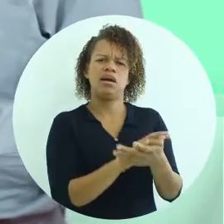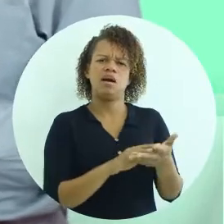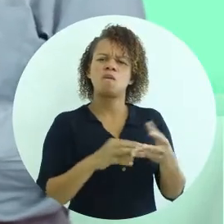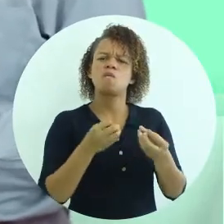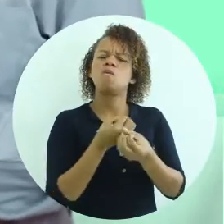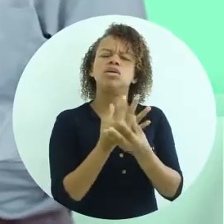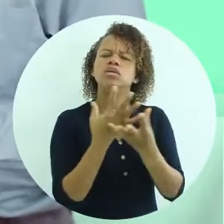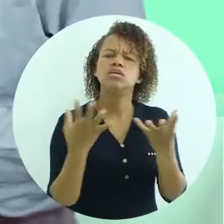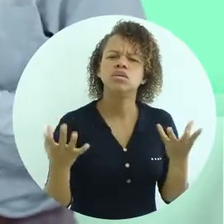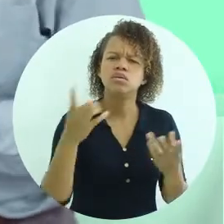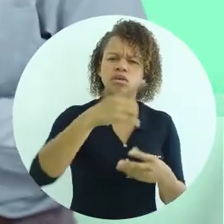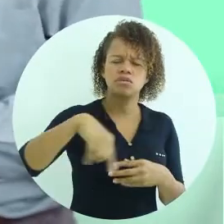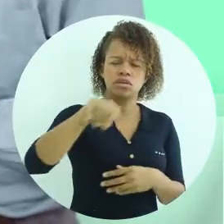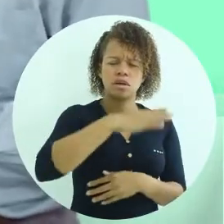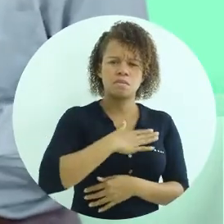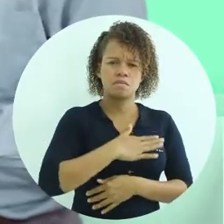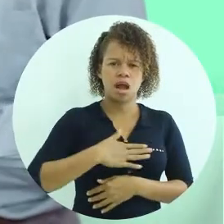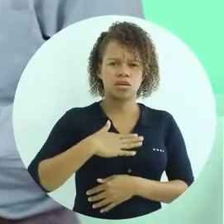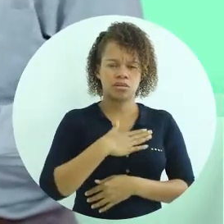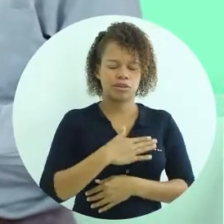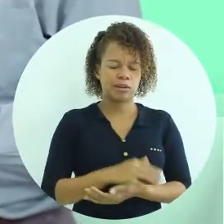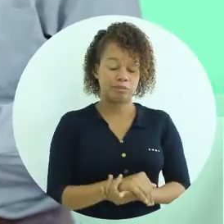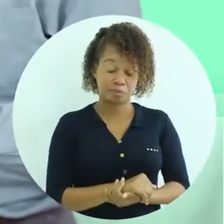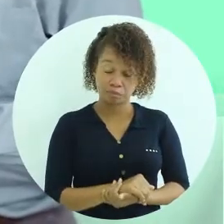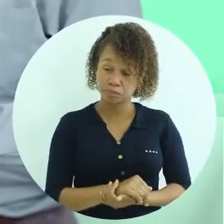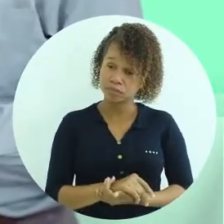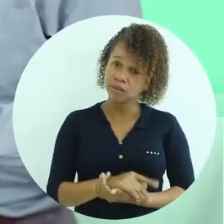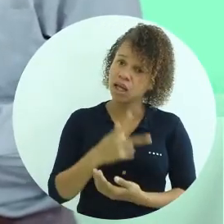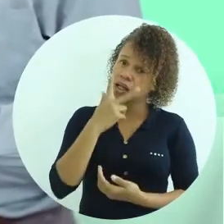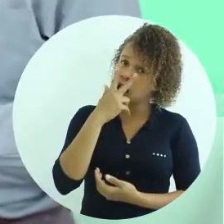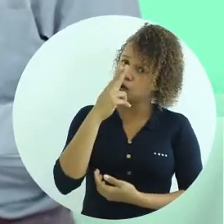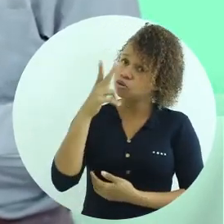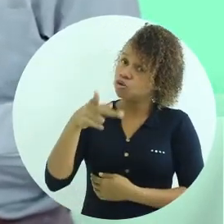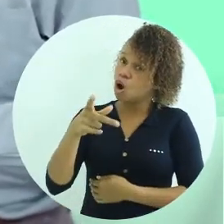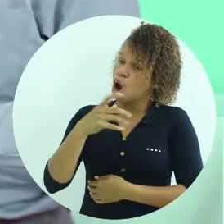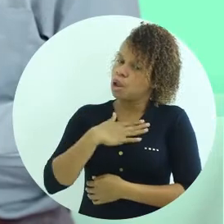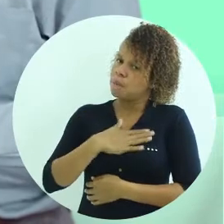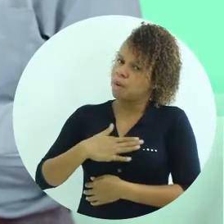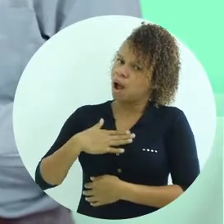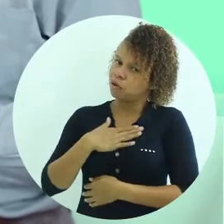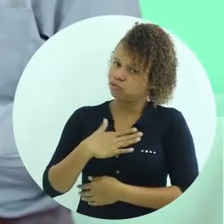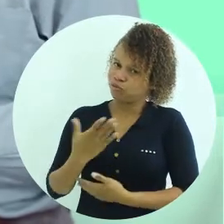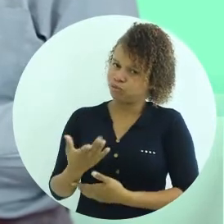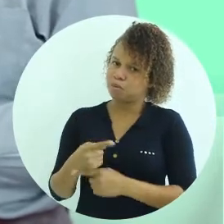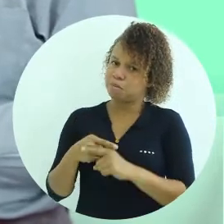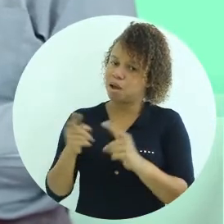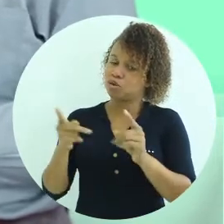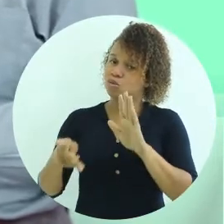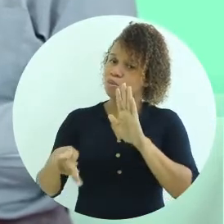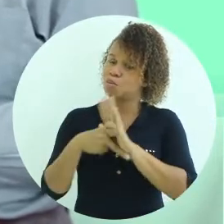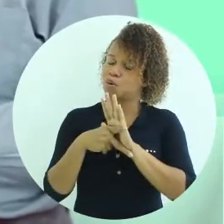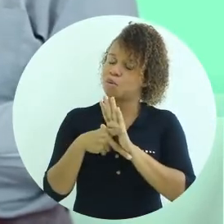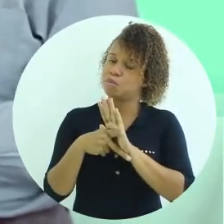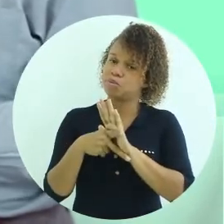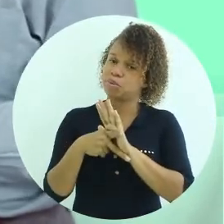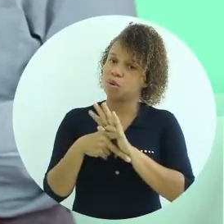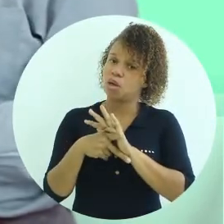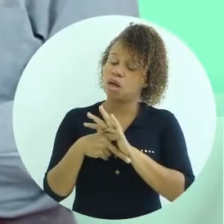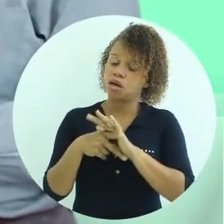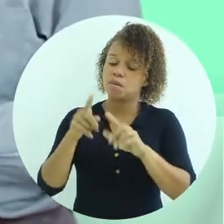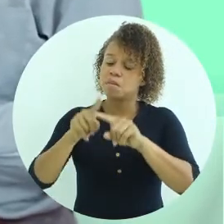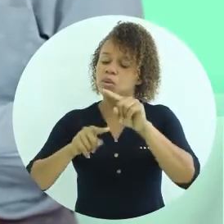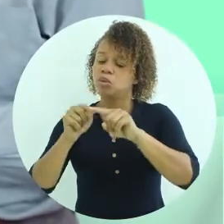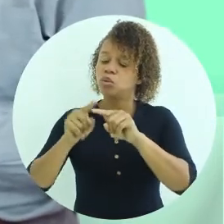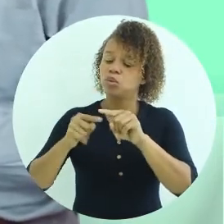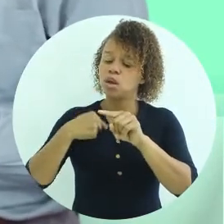Quais são os que você mais lida? Não seria nem só os que eu mais lido, né, mas do próprio tipo de produto